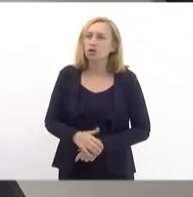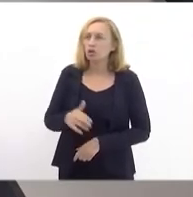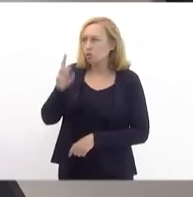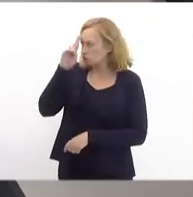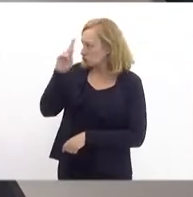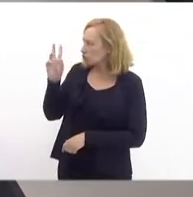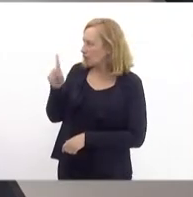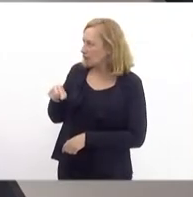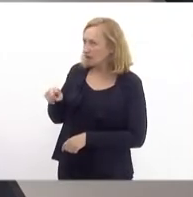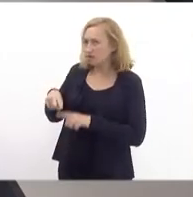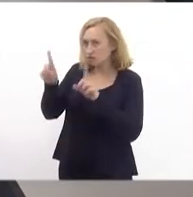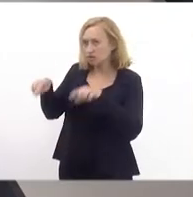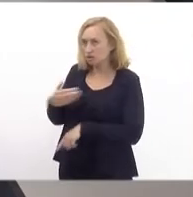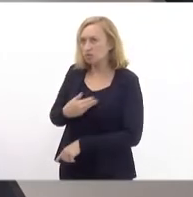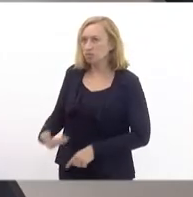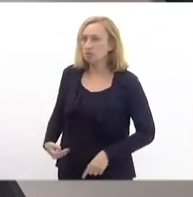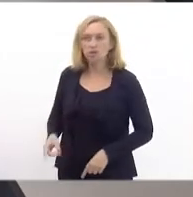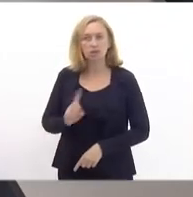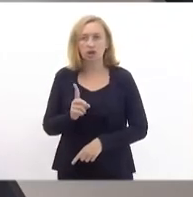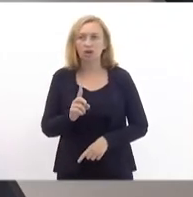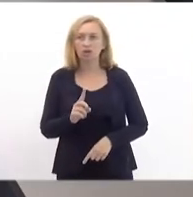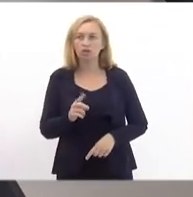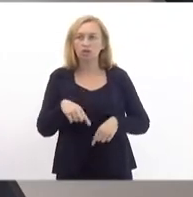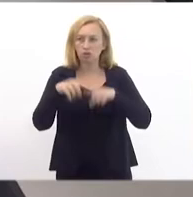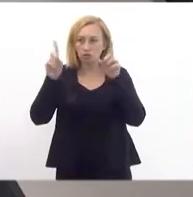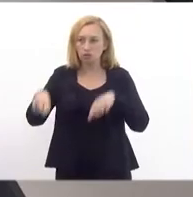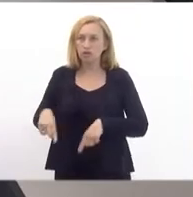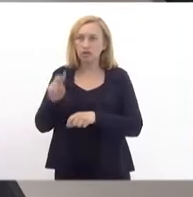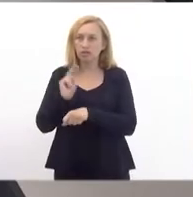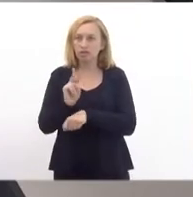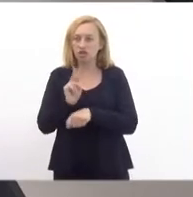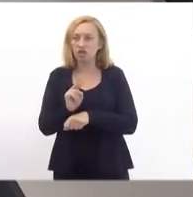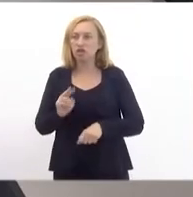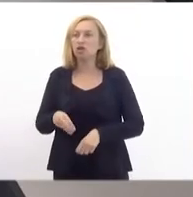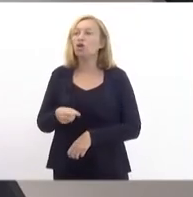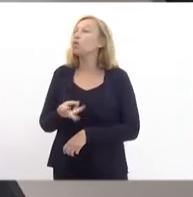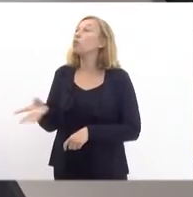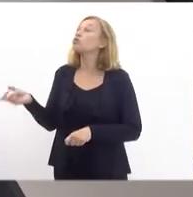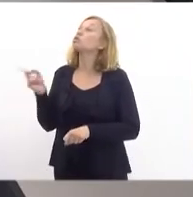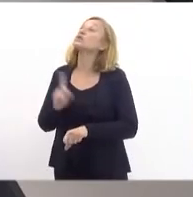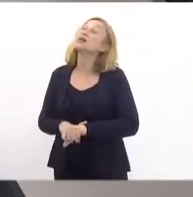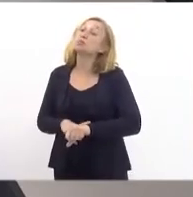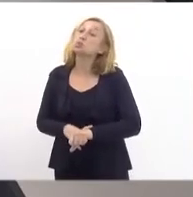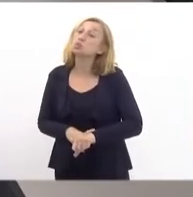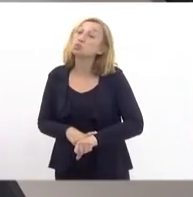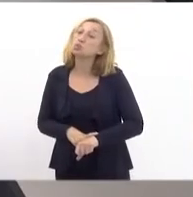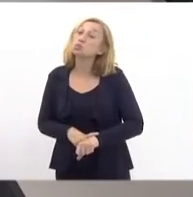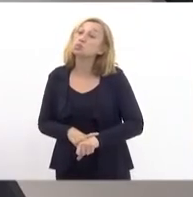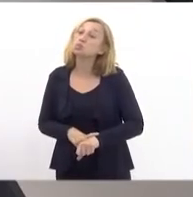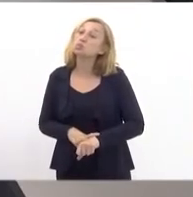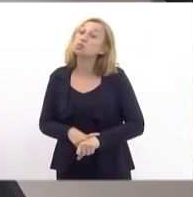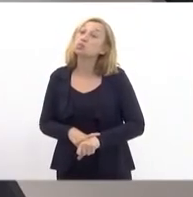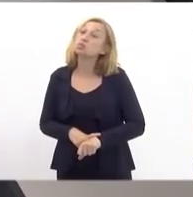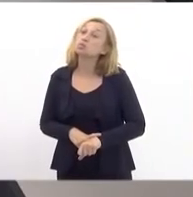público? Sou comissionado. Comissionado. Quanto tempo o senhor está na agência?